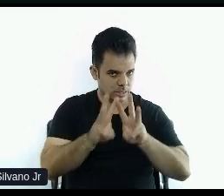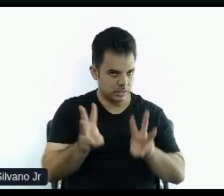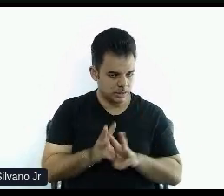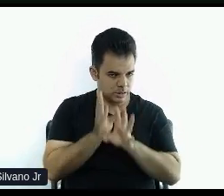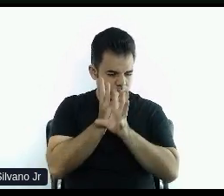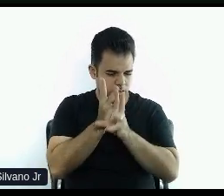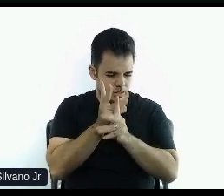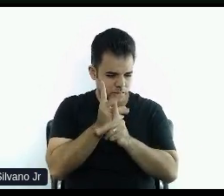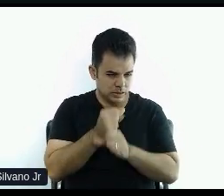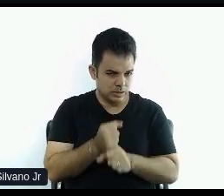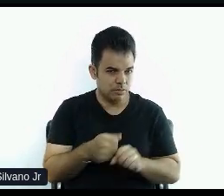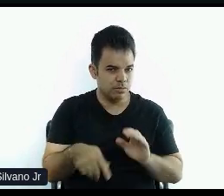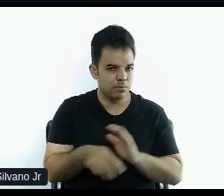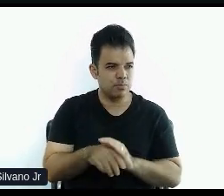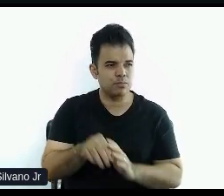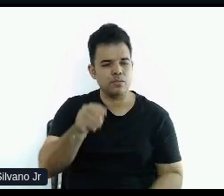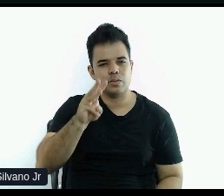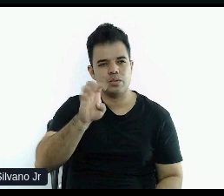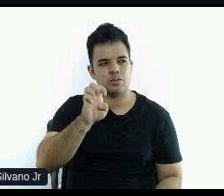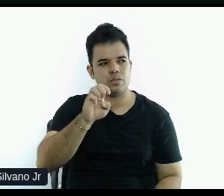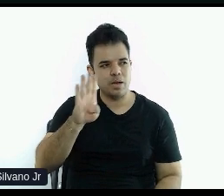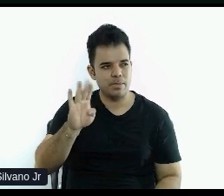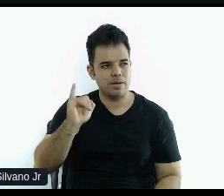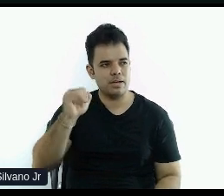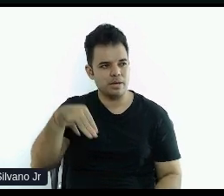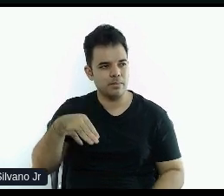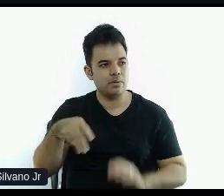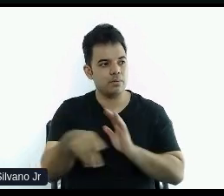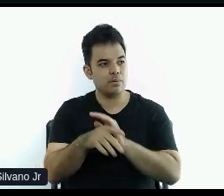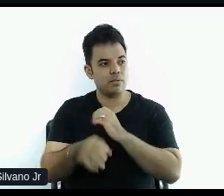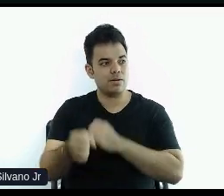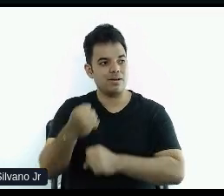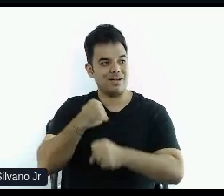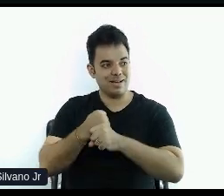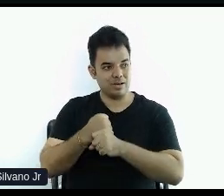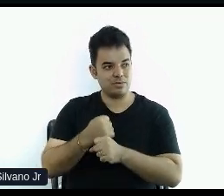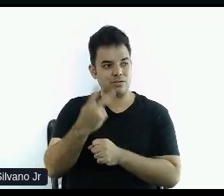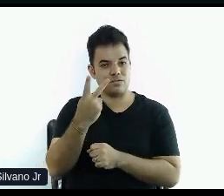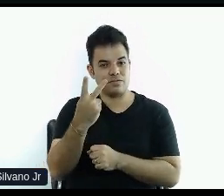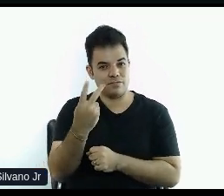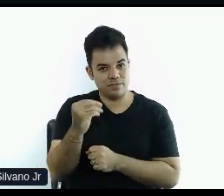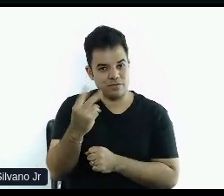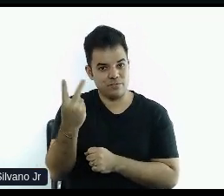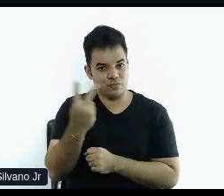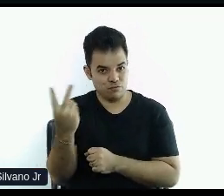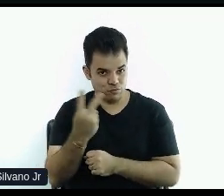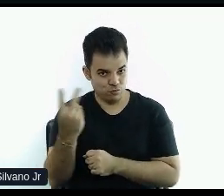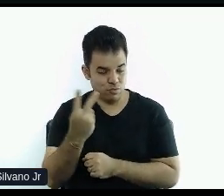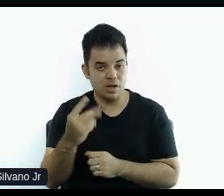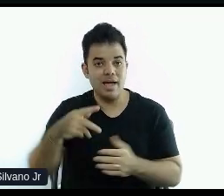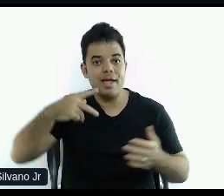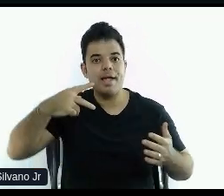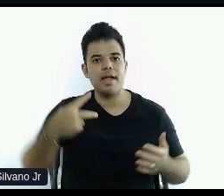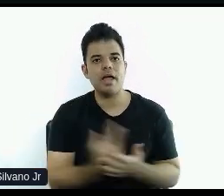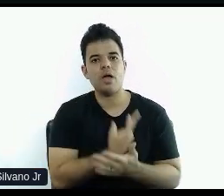da WebIM em 2022, apresentaram algum erro de